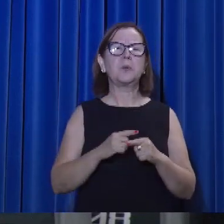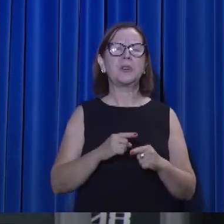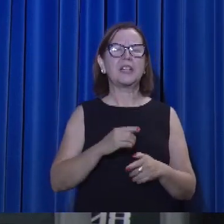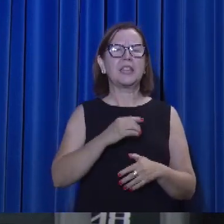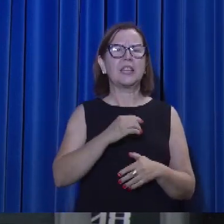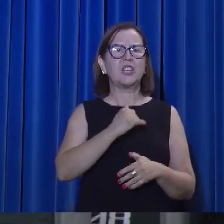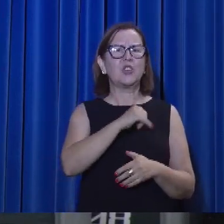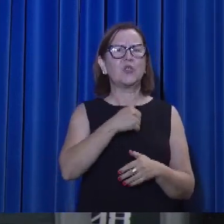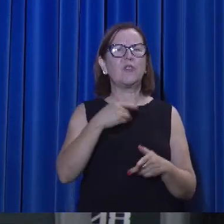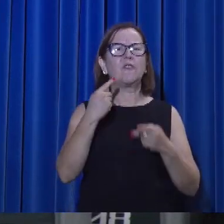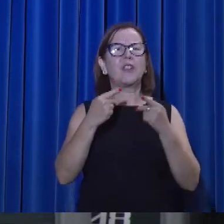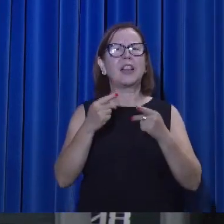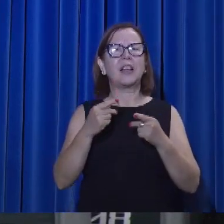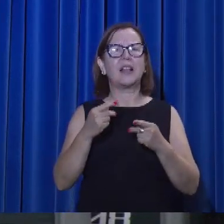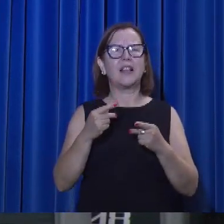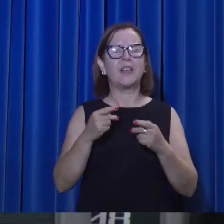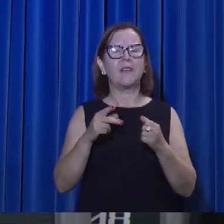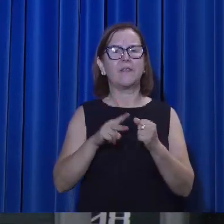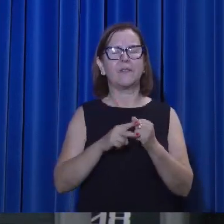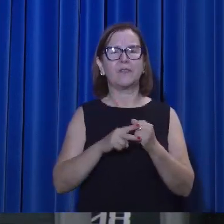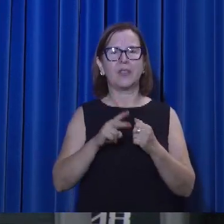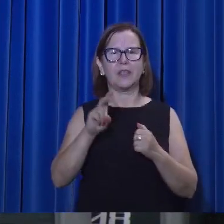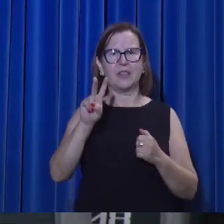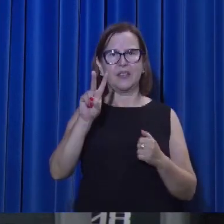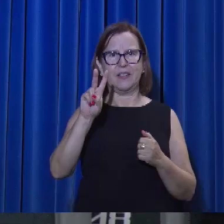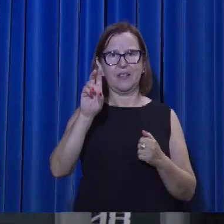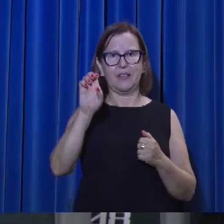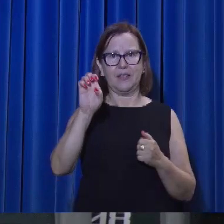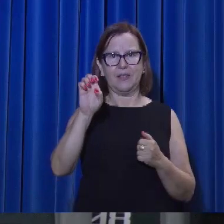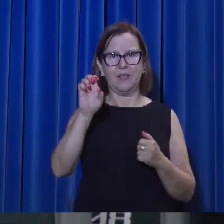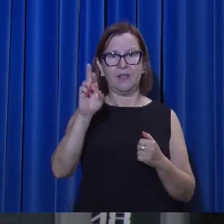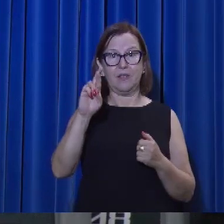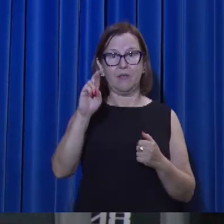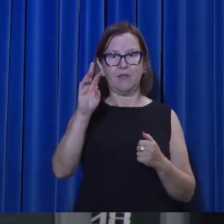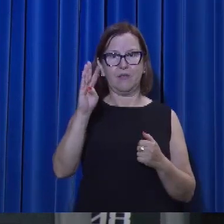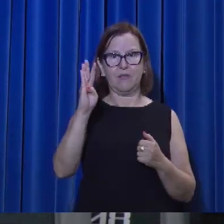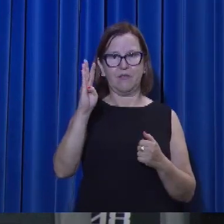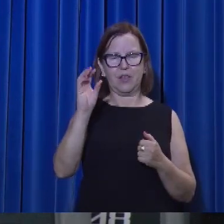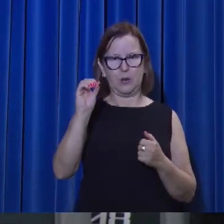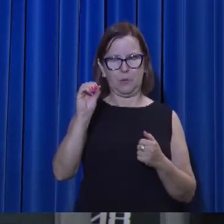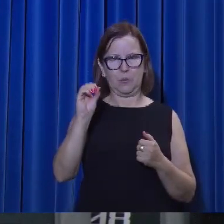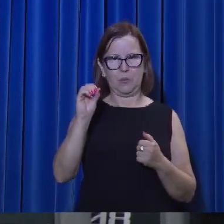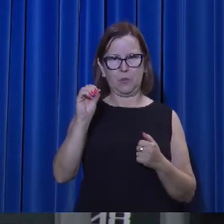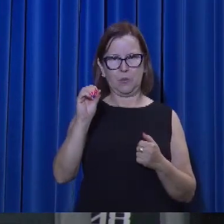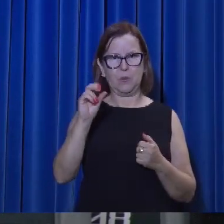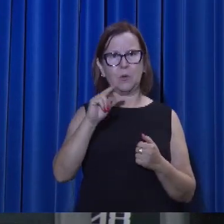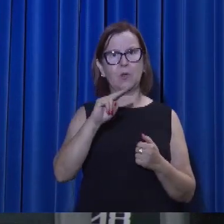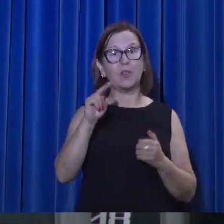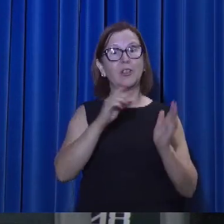verbo? Né? Ele chama Jesus Cristo de o Verbo de Deus.